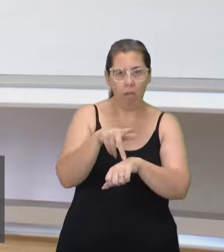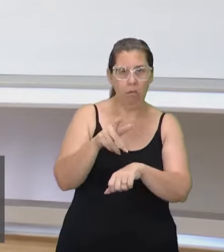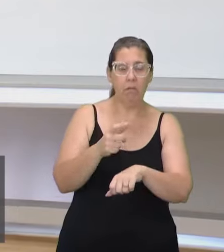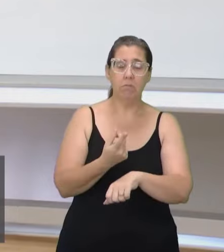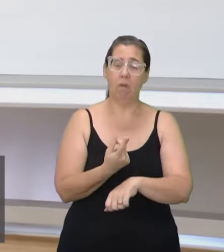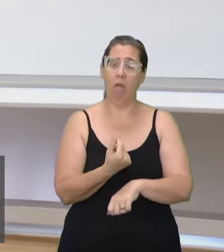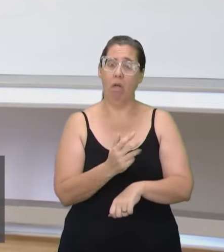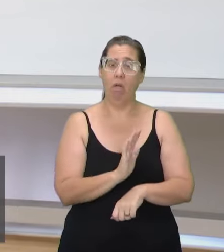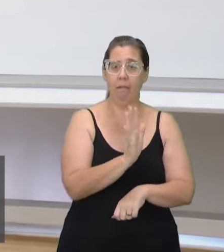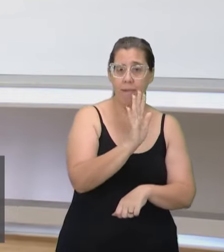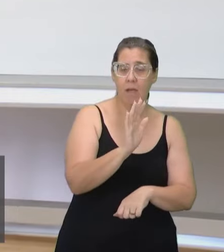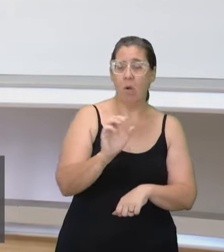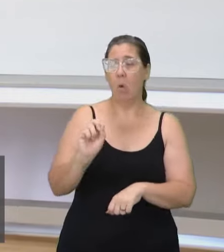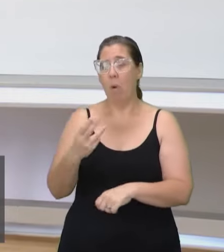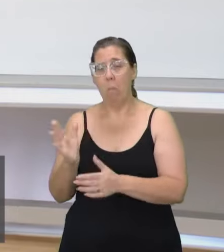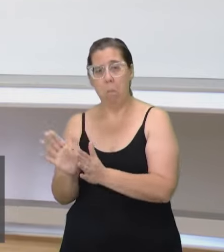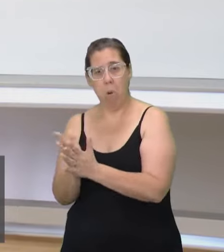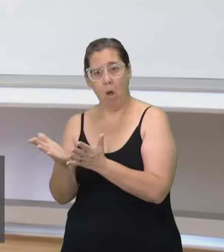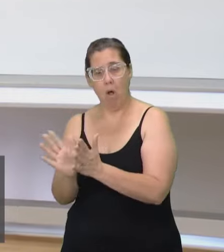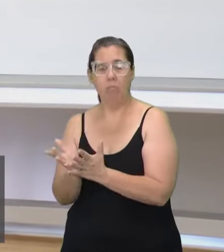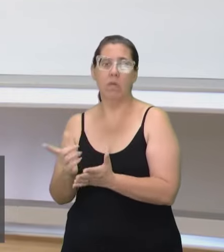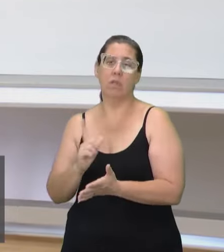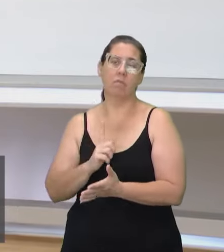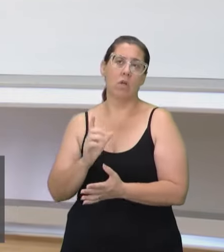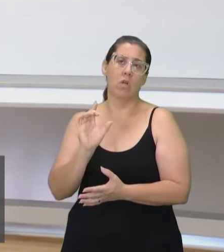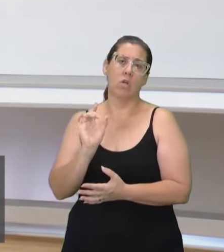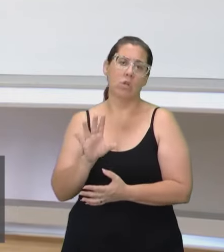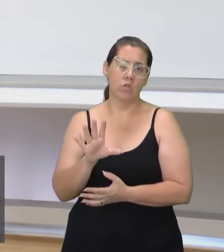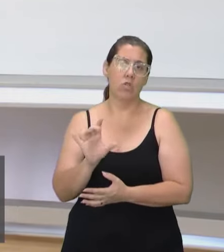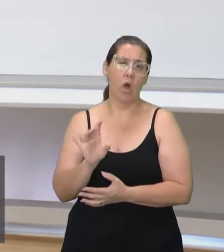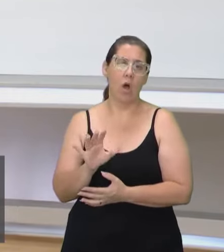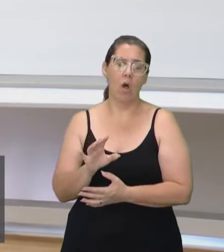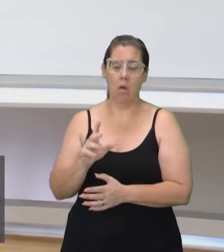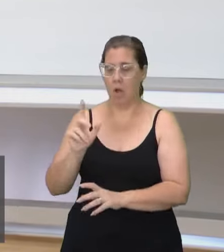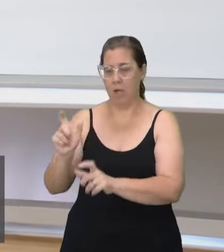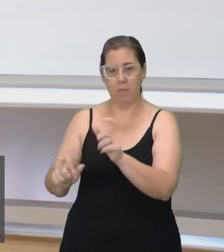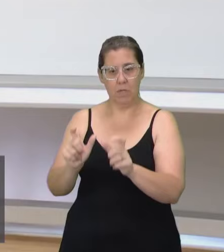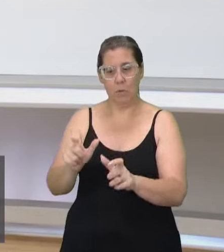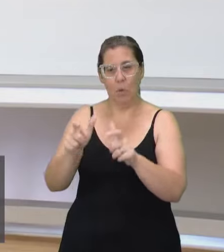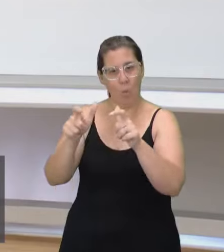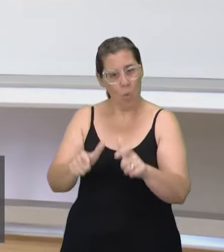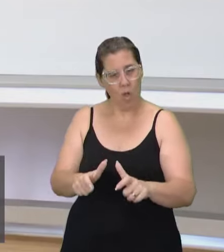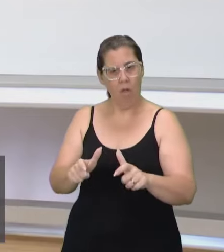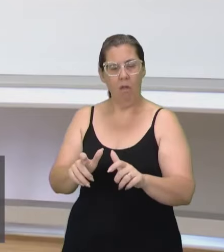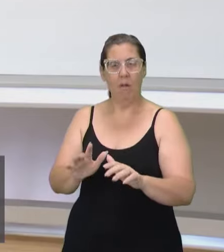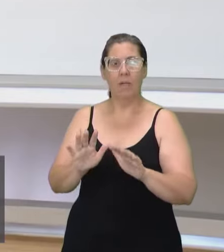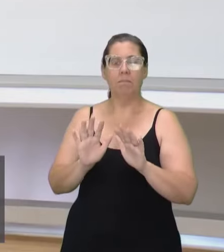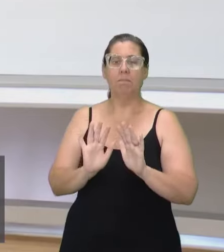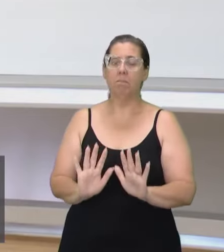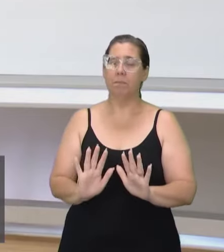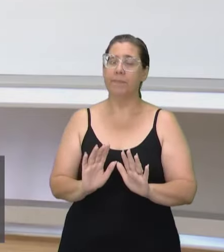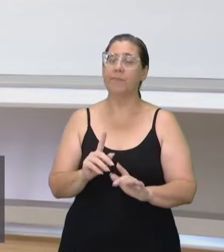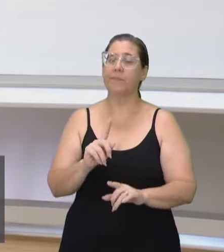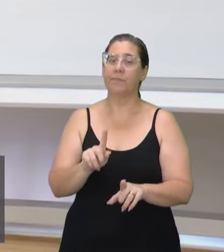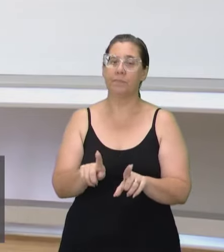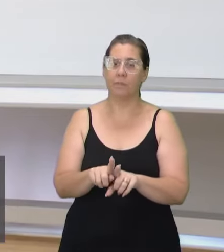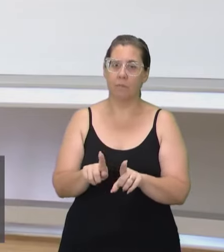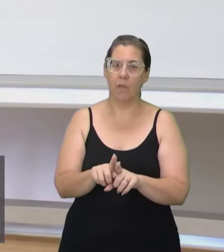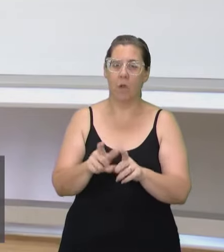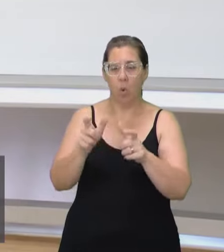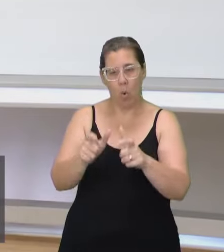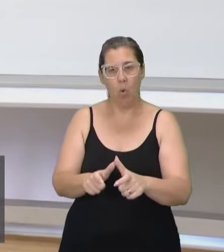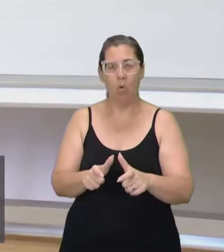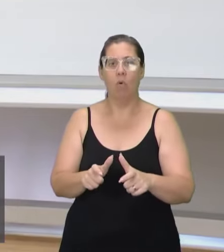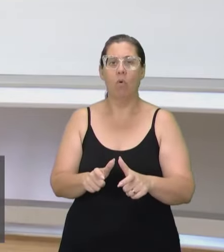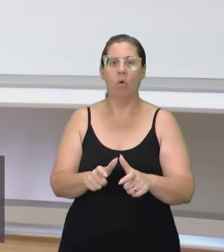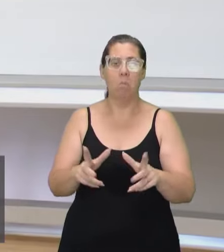ou pobres, isso tem a ver apenas com a população daquele lugar, né? Tem a ver apenas com o